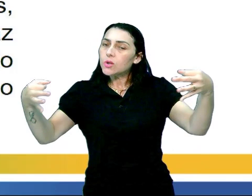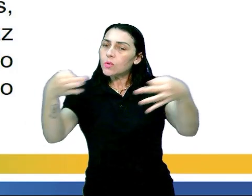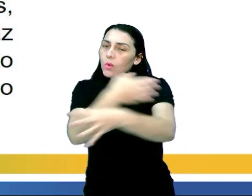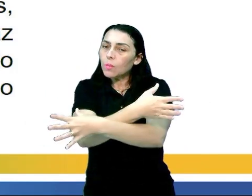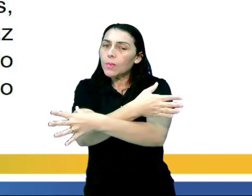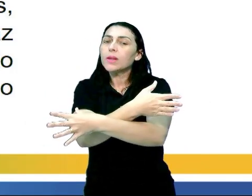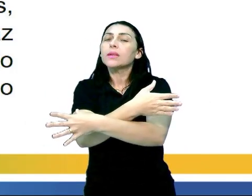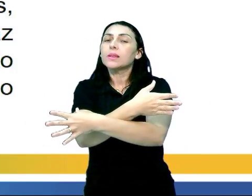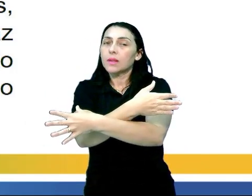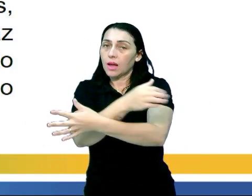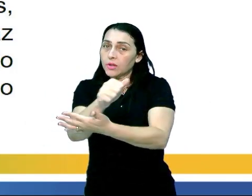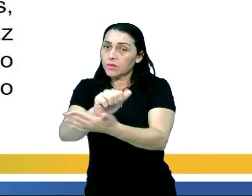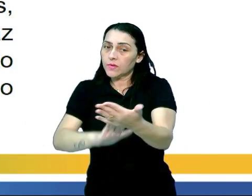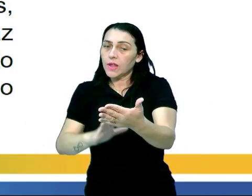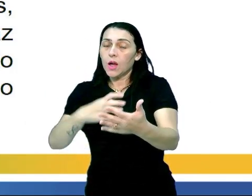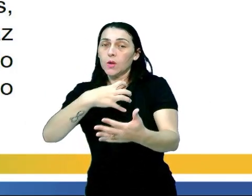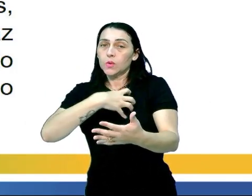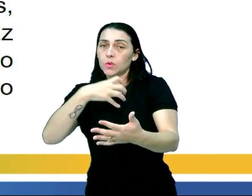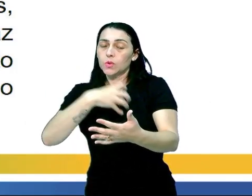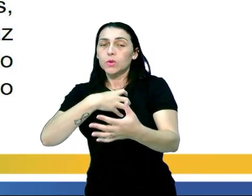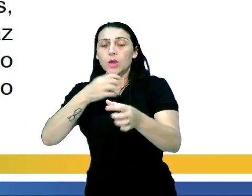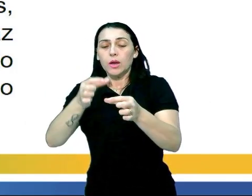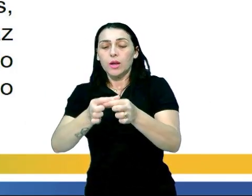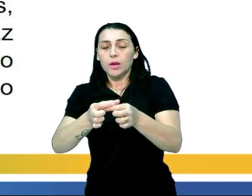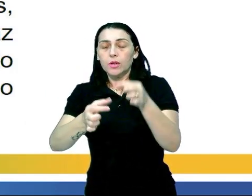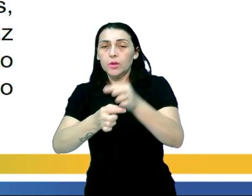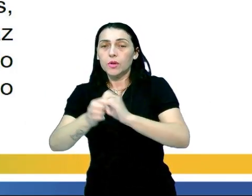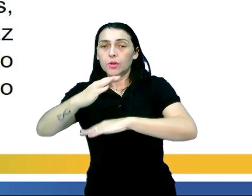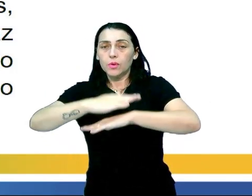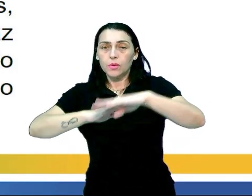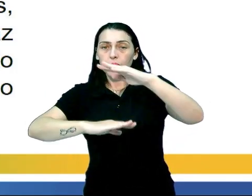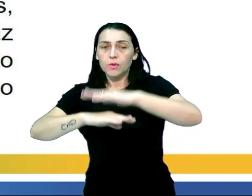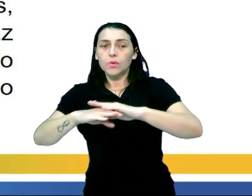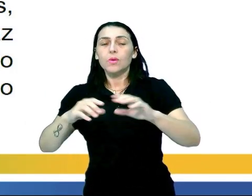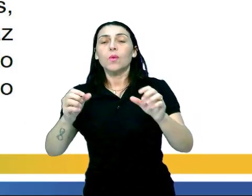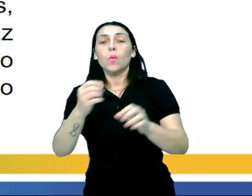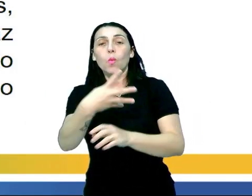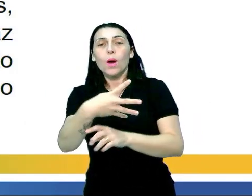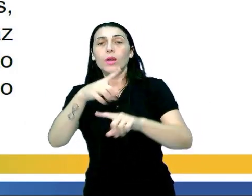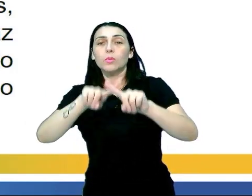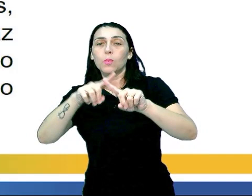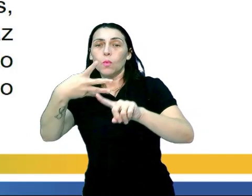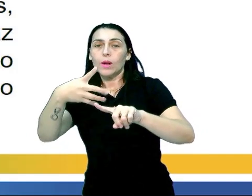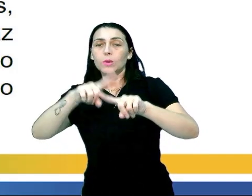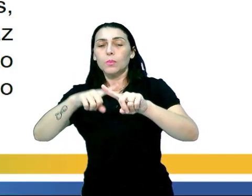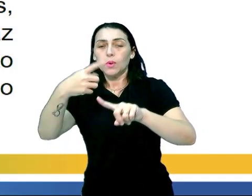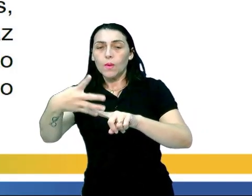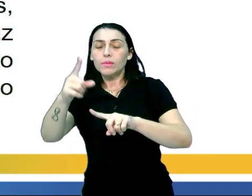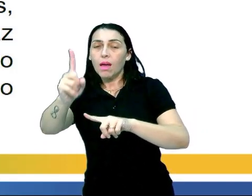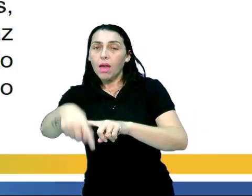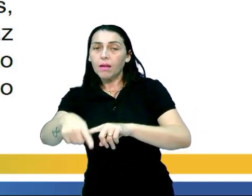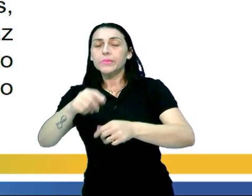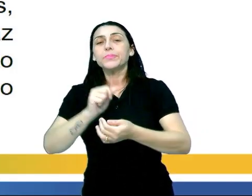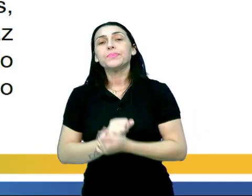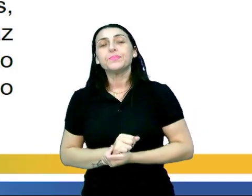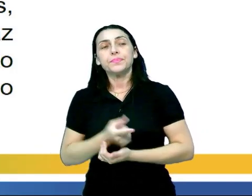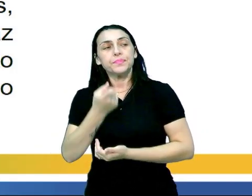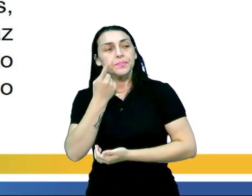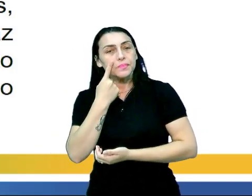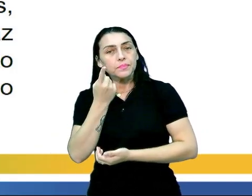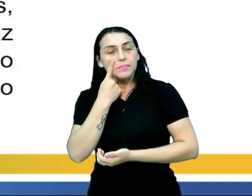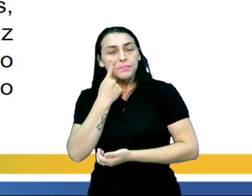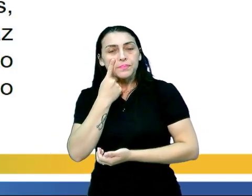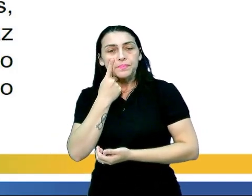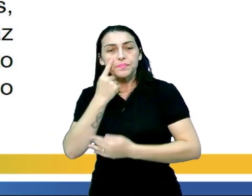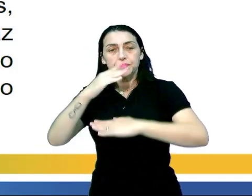completar a tarefa. O formato de peças capaz de completar o cubo 4x4x4 é... Então vejam ali, ó,